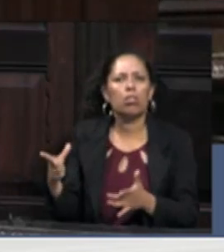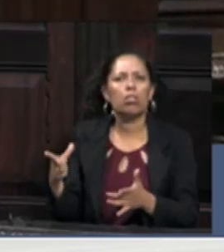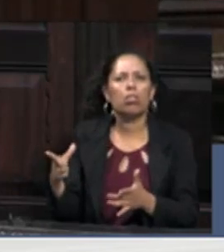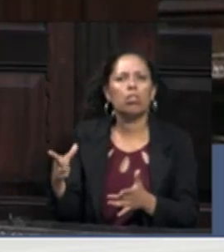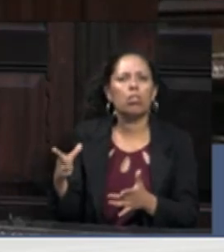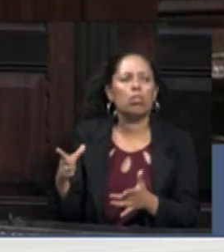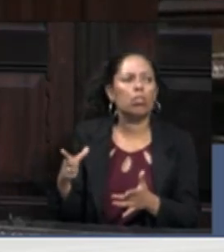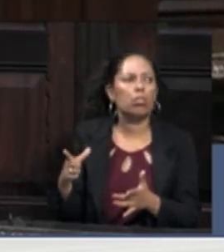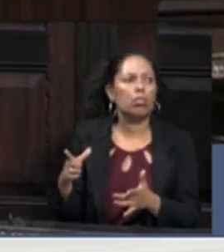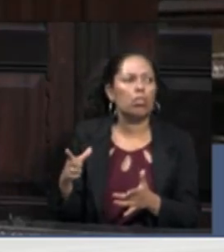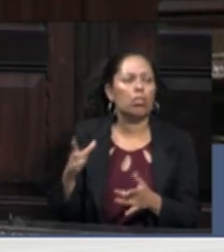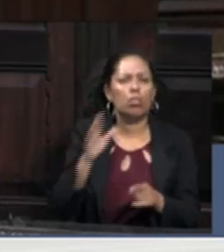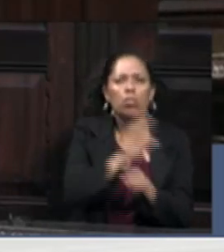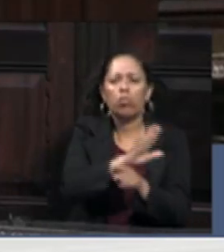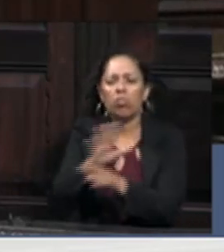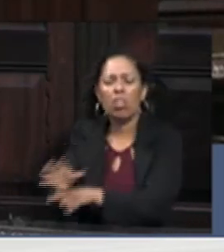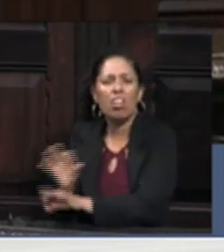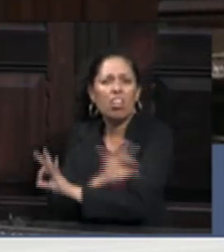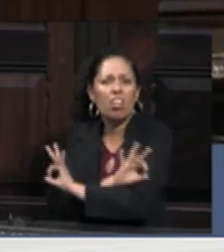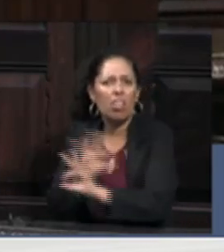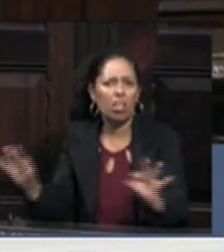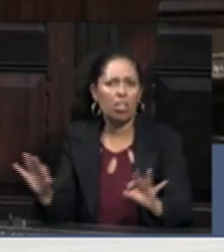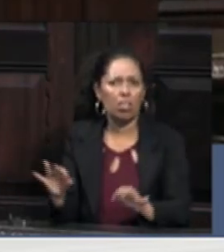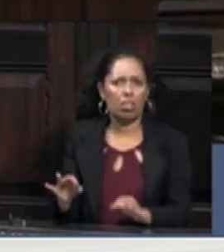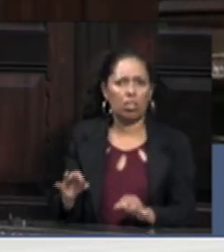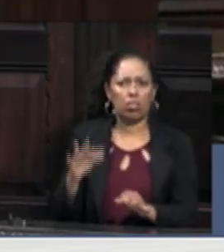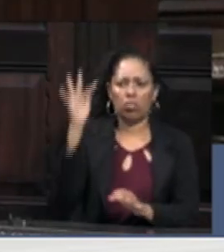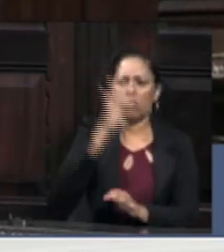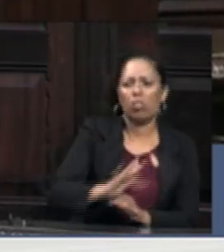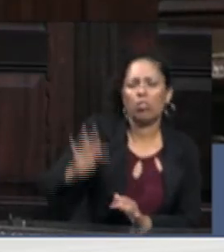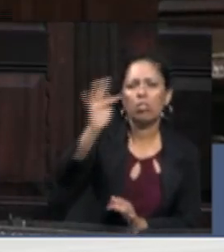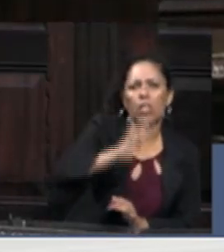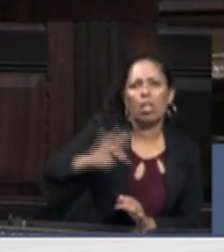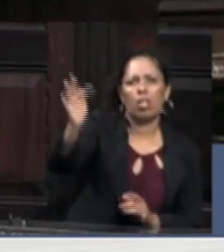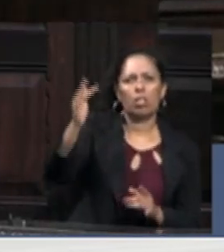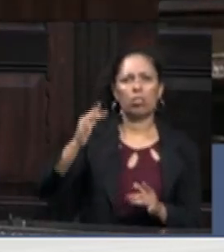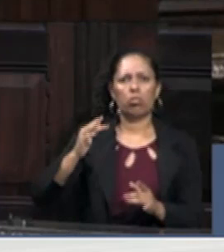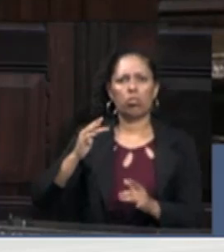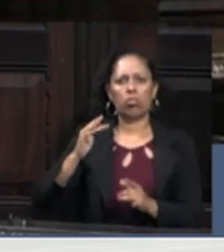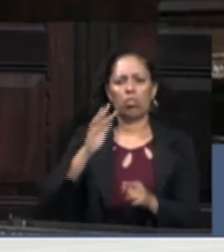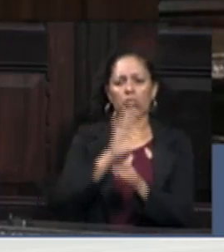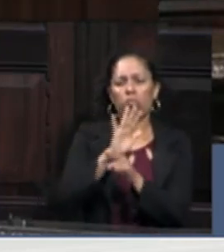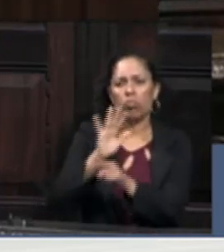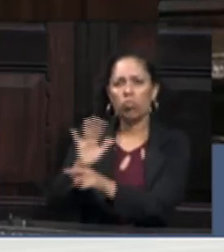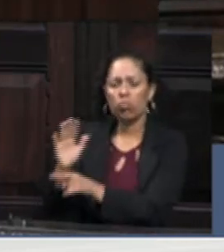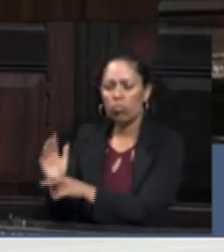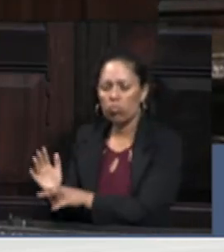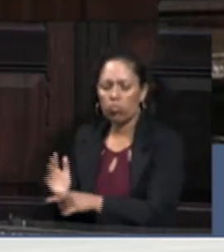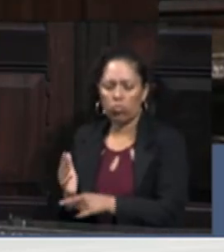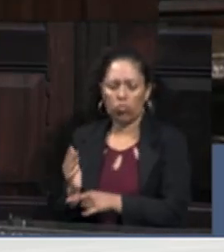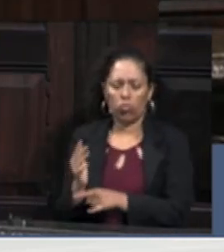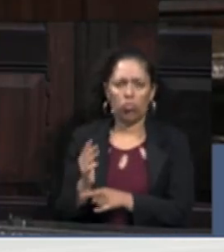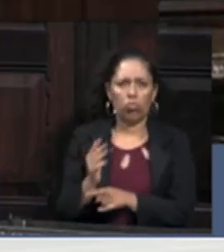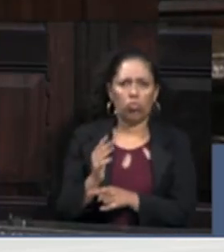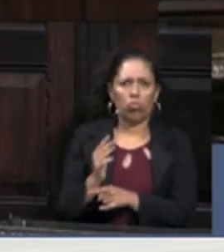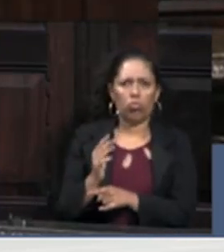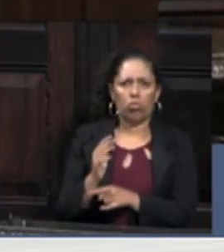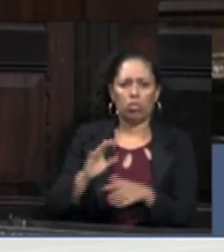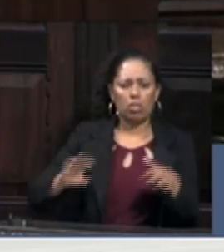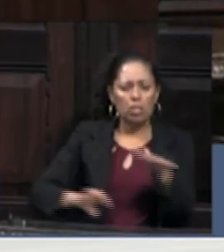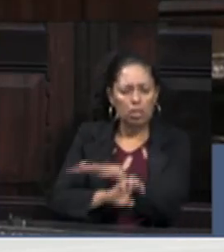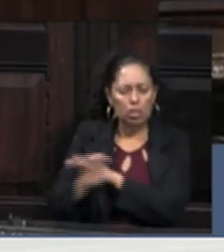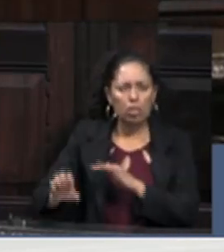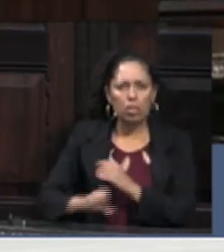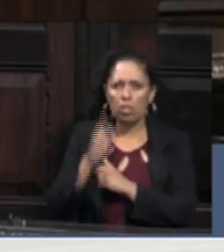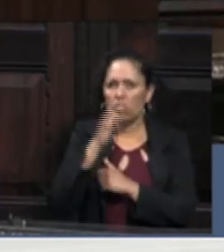servidores, que produz o ataque às universidades, que produz o risco da entrega da SEDAI. É disso que nós temos